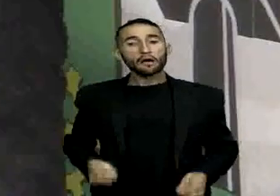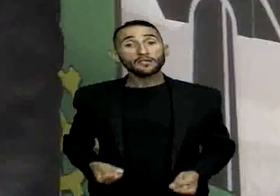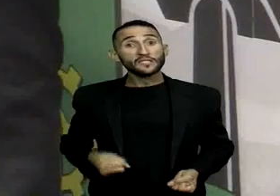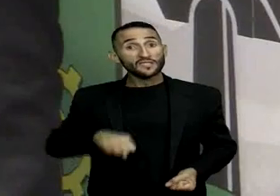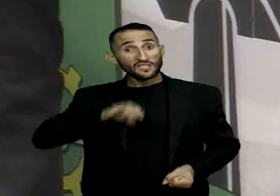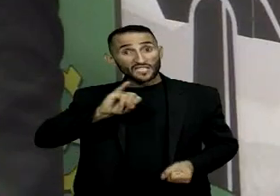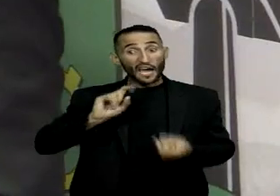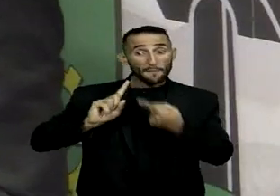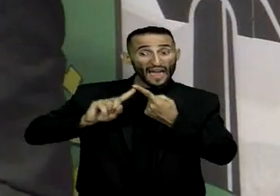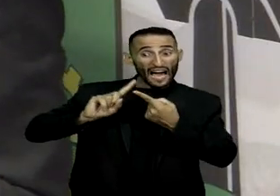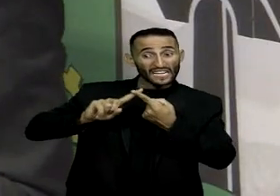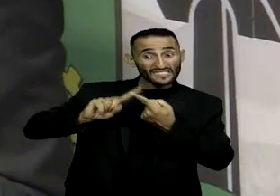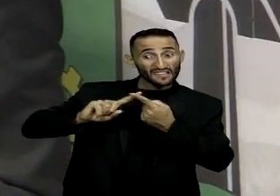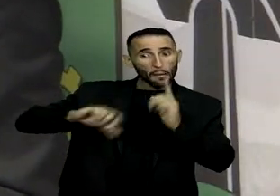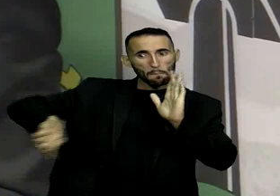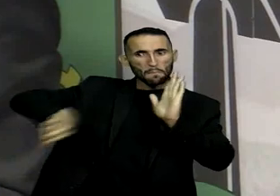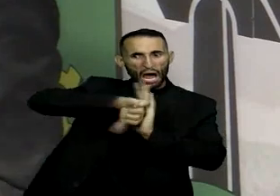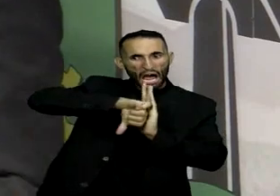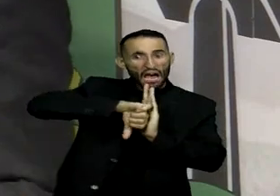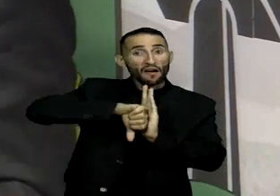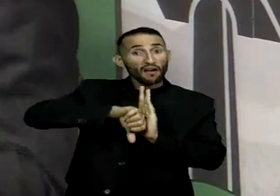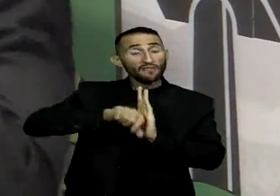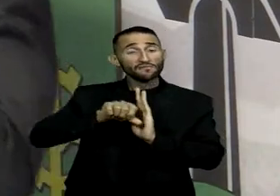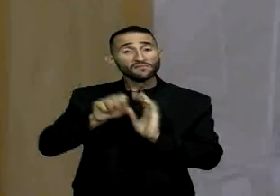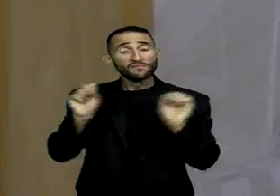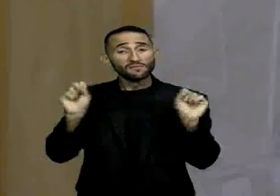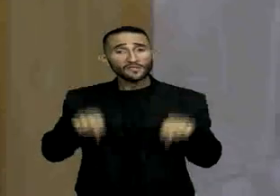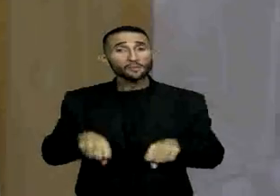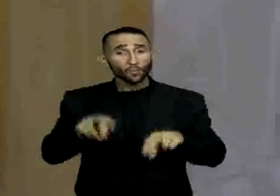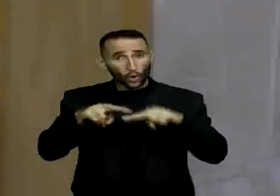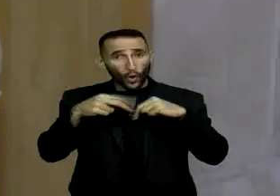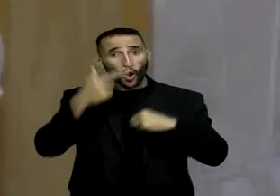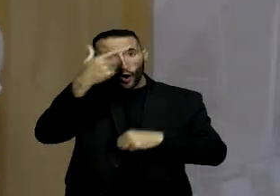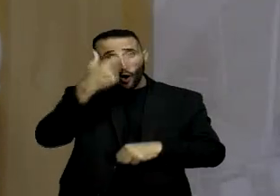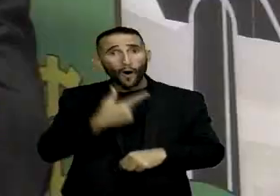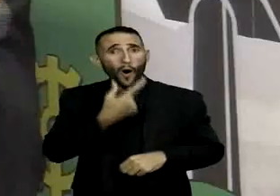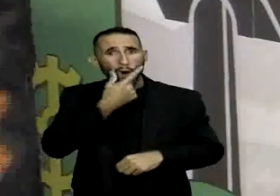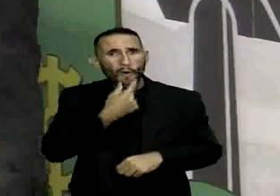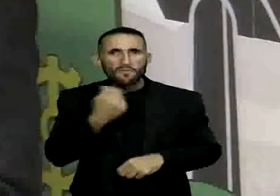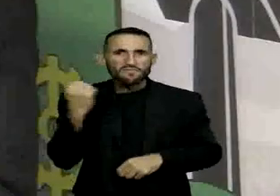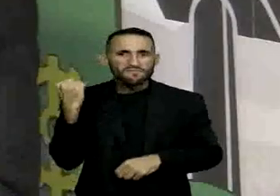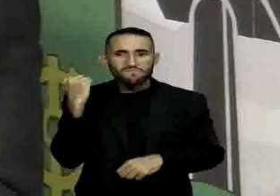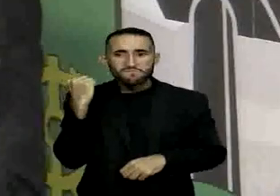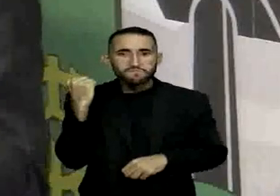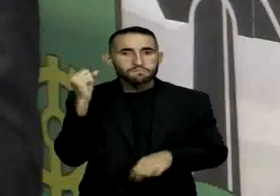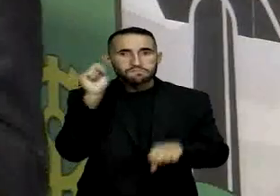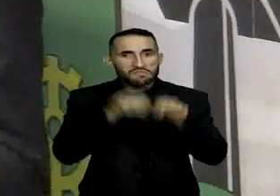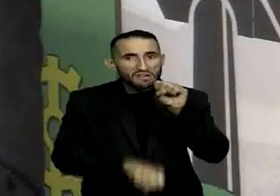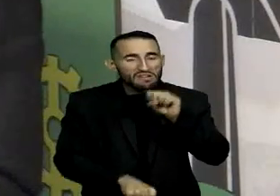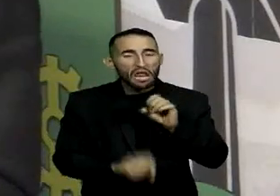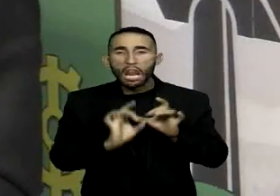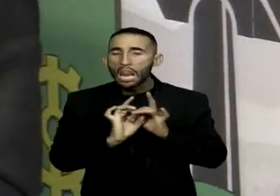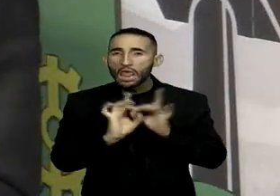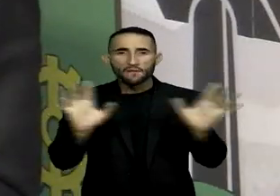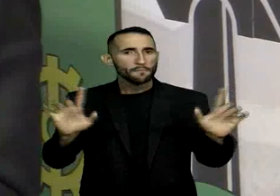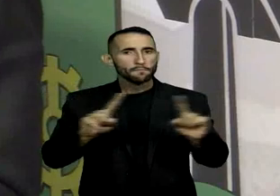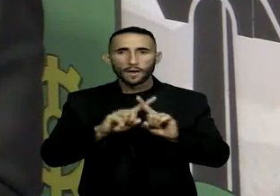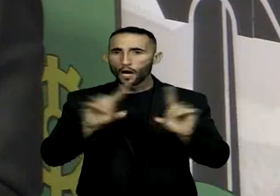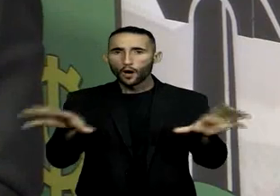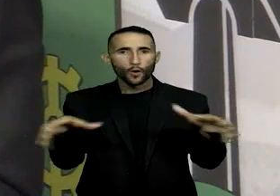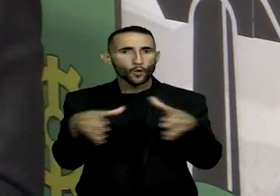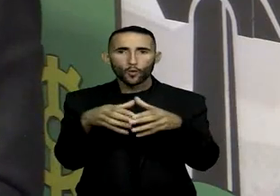também. Já, e está solto. E ele está solto. Pastora, eu, se a gente ficar aqui falando... Mas a nossa classe não admite isso.